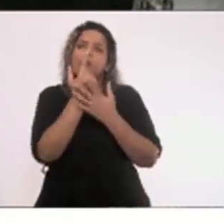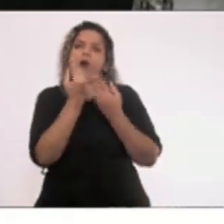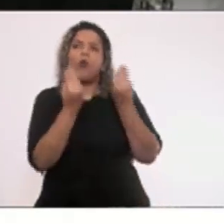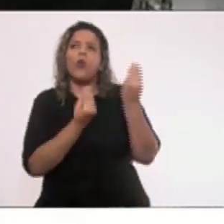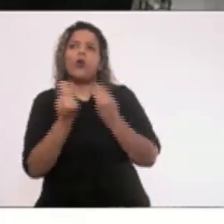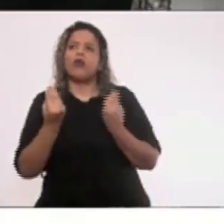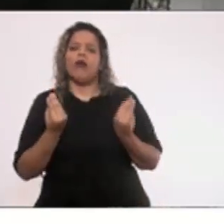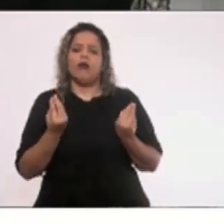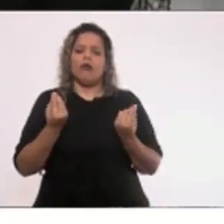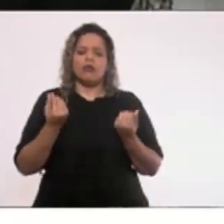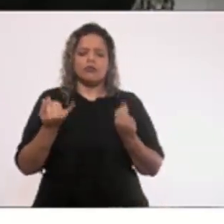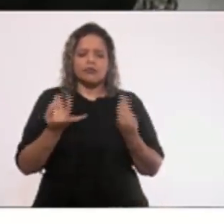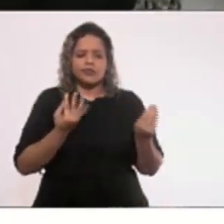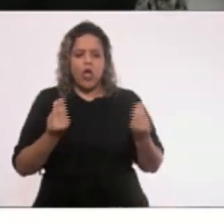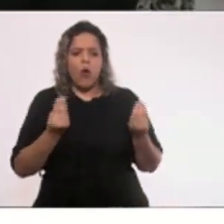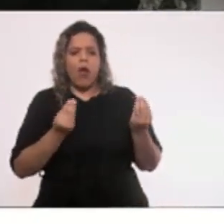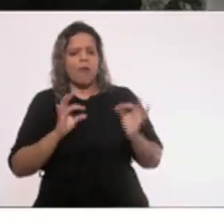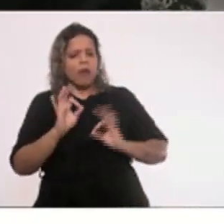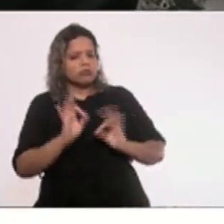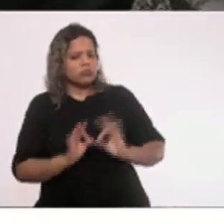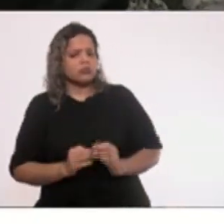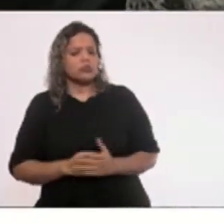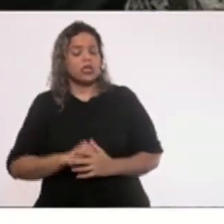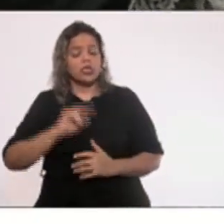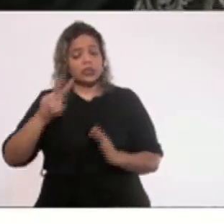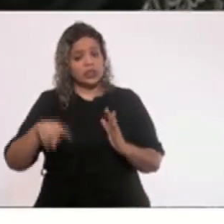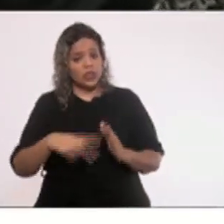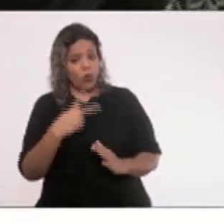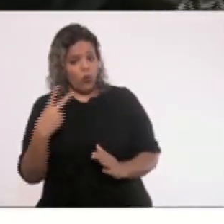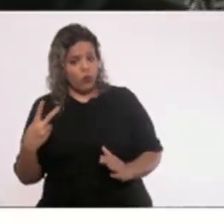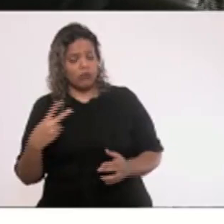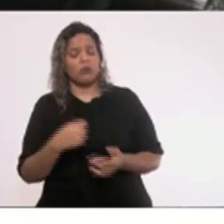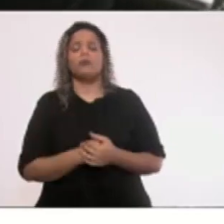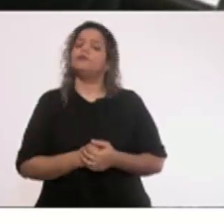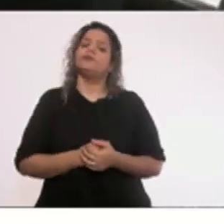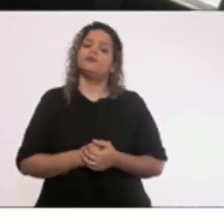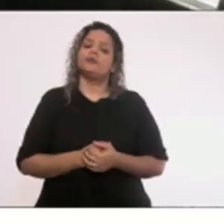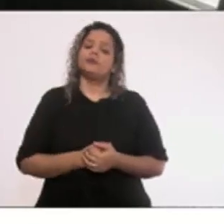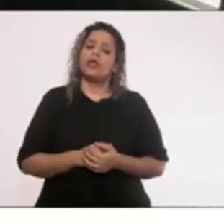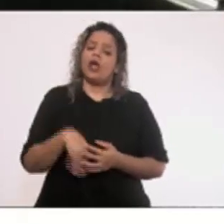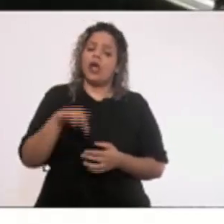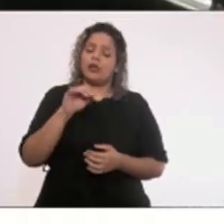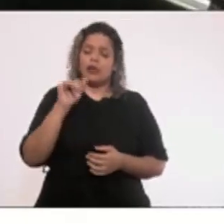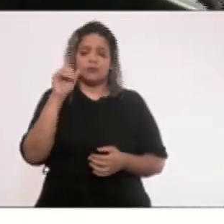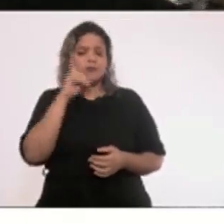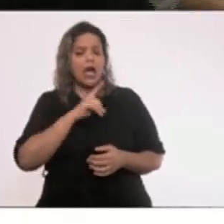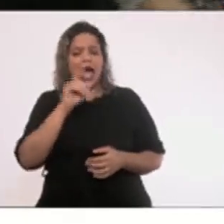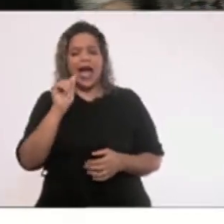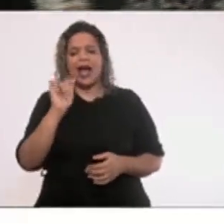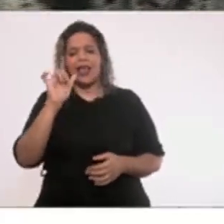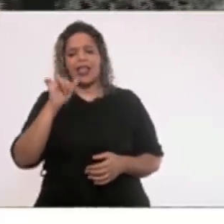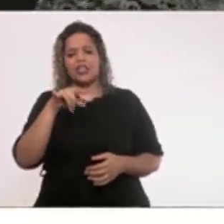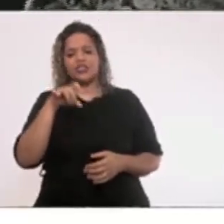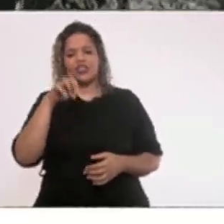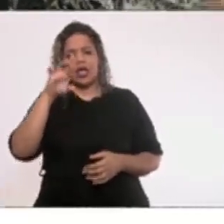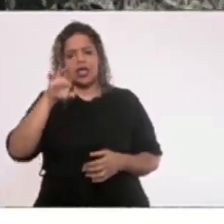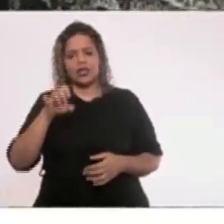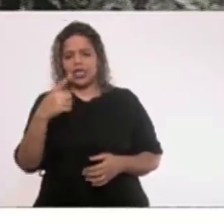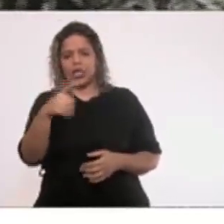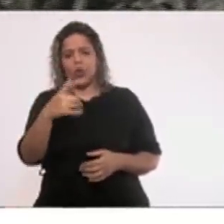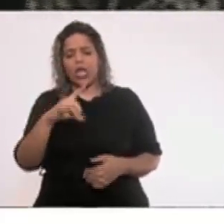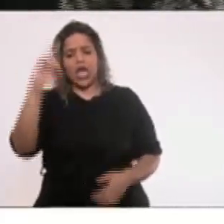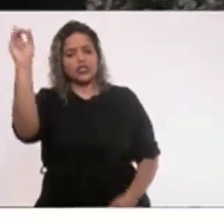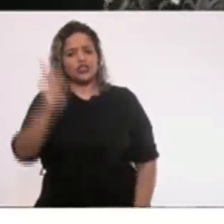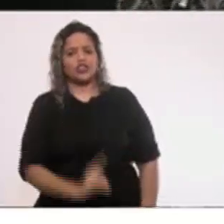saída. E segundo, senhor presidente, o deputado Alexandre Freitas não tem o